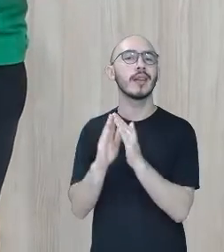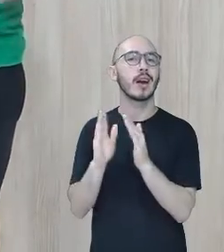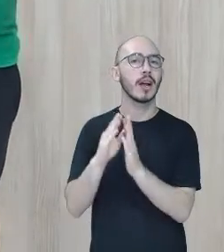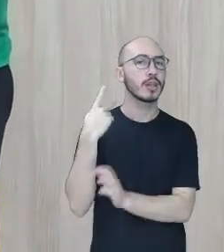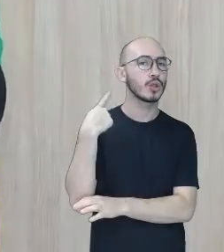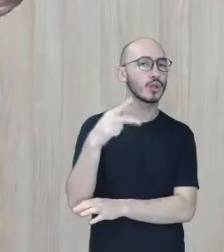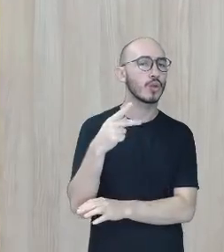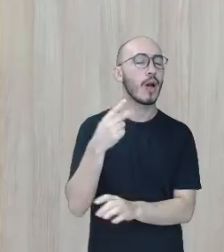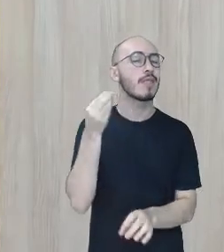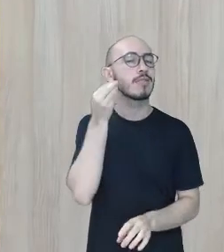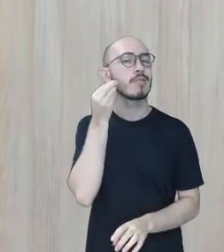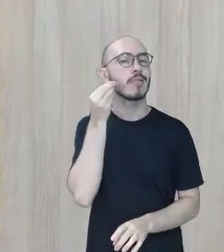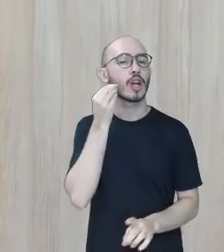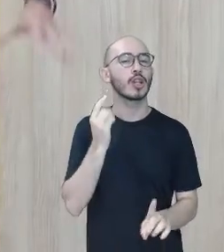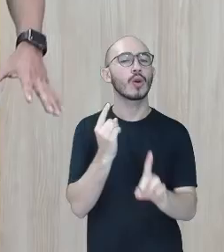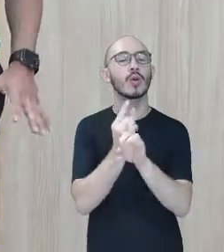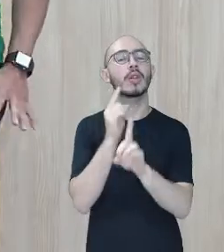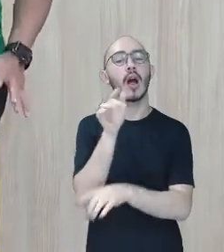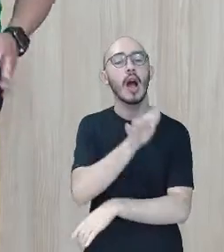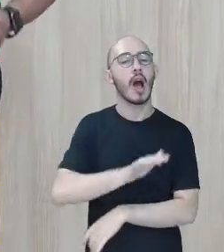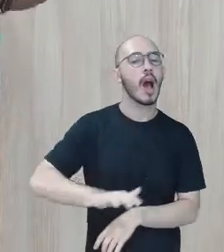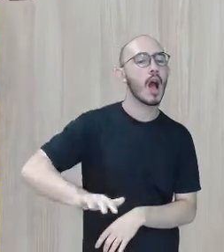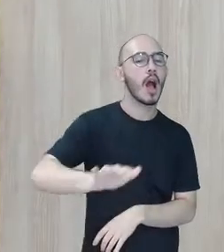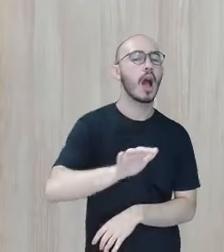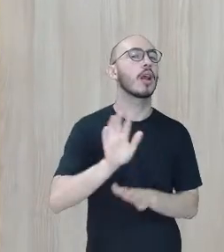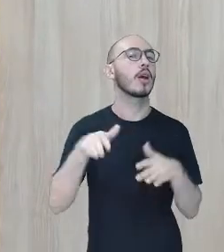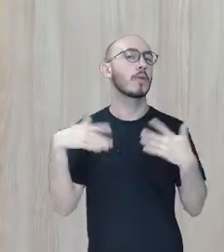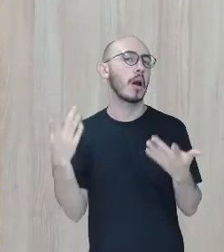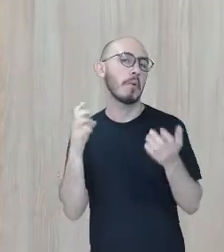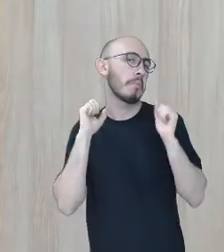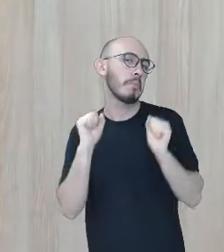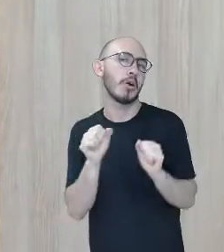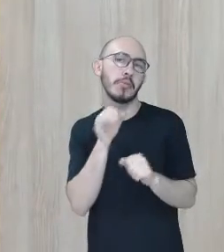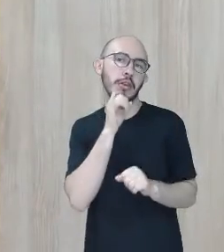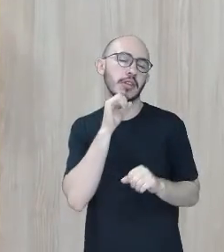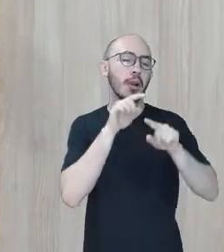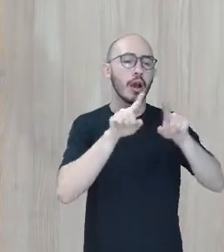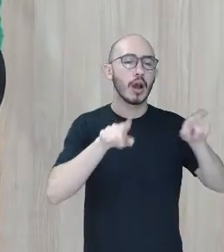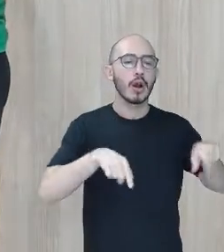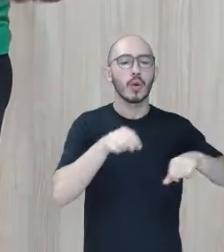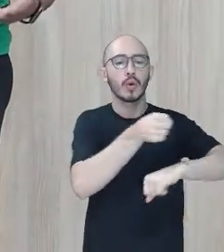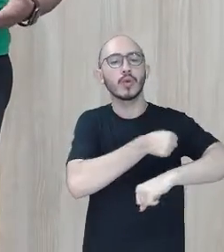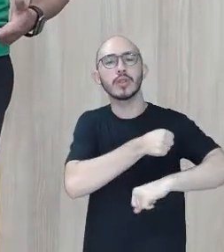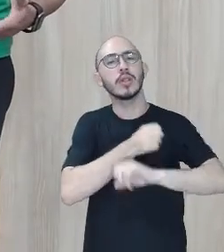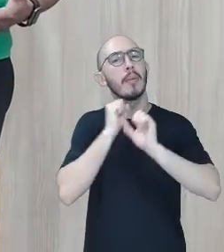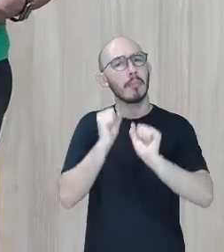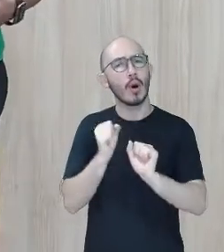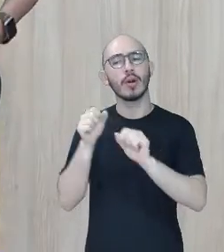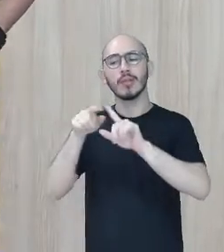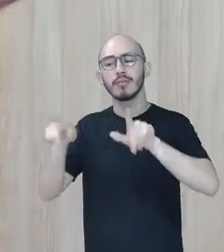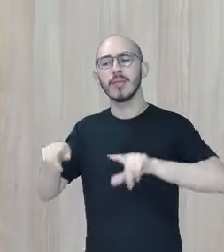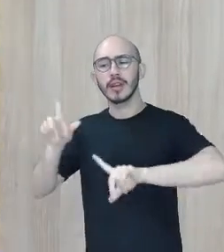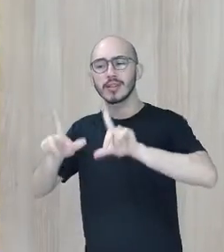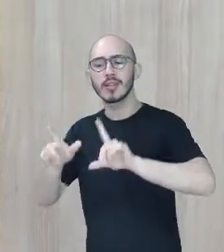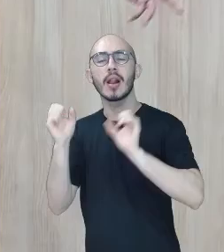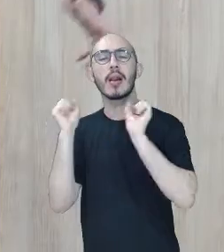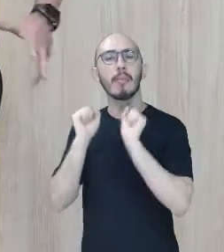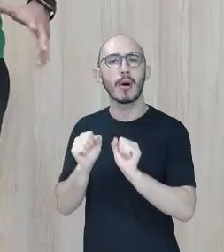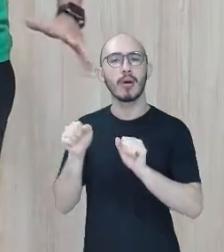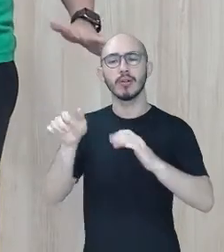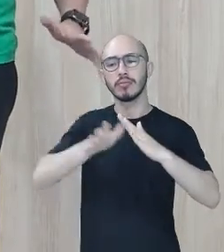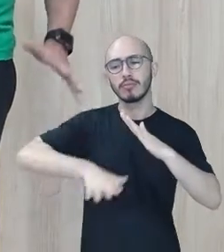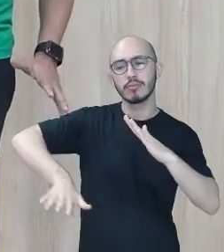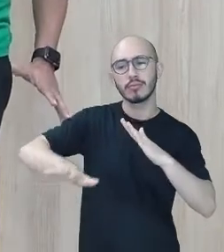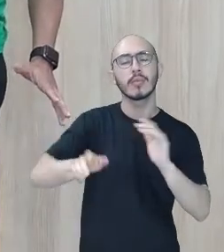e tente encontrar a área desse cômodo, seja a cozinha, a sala, o quarto, o terraço, o quintal,